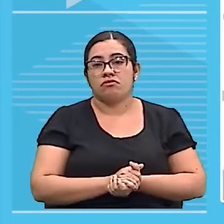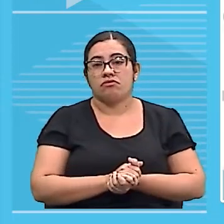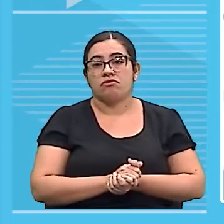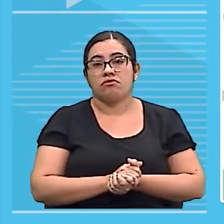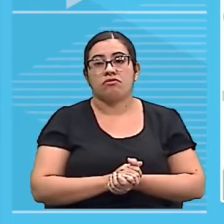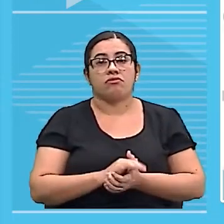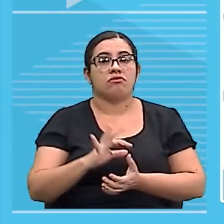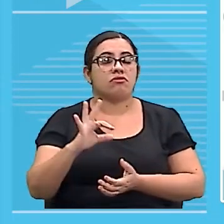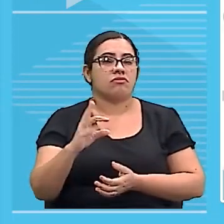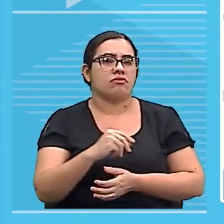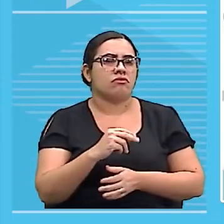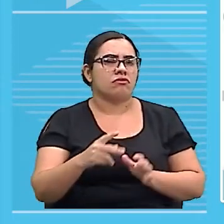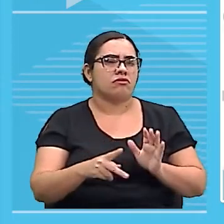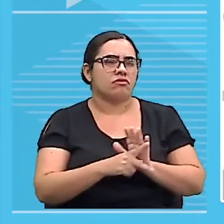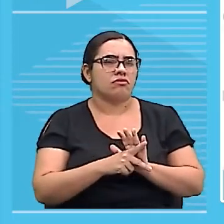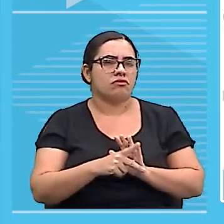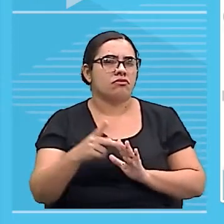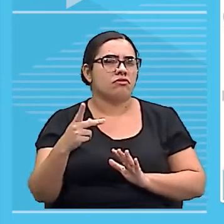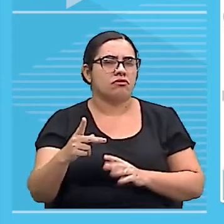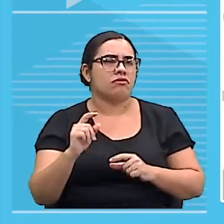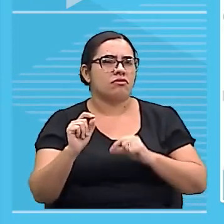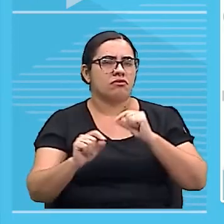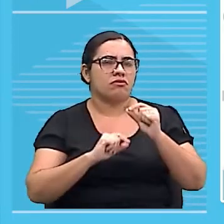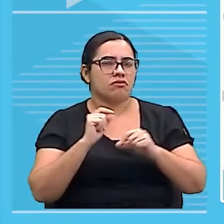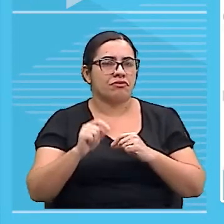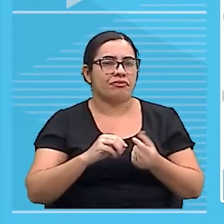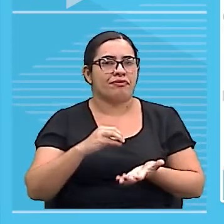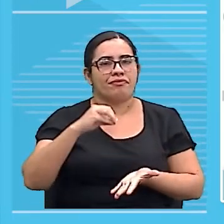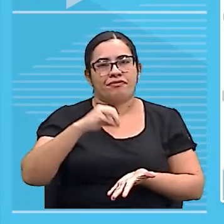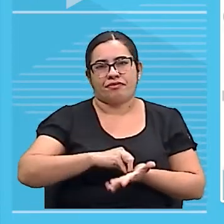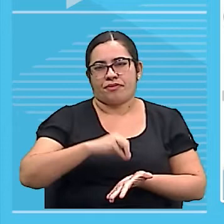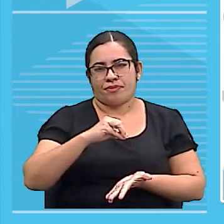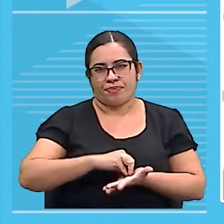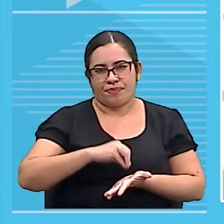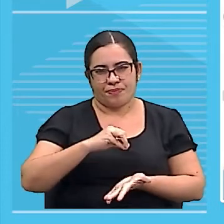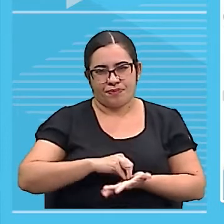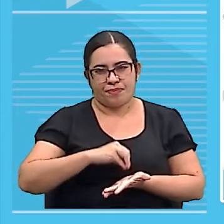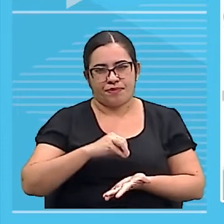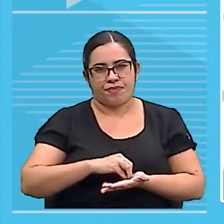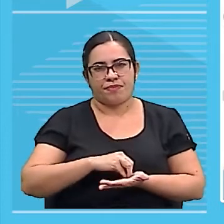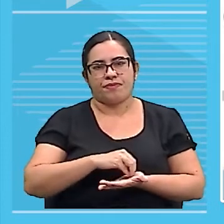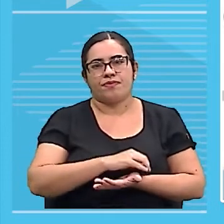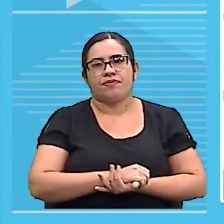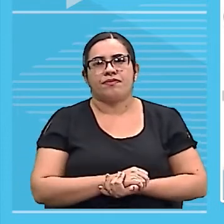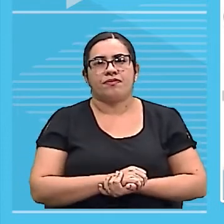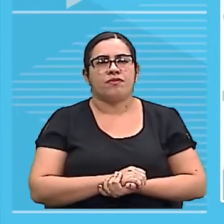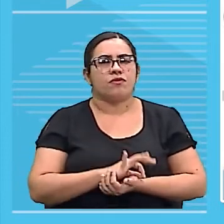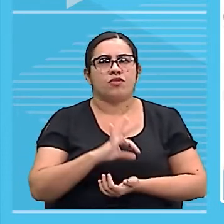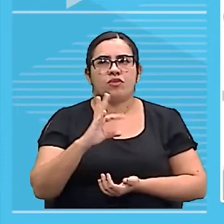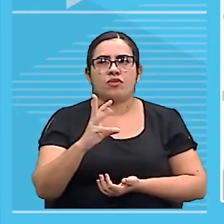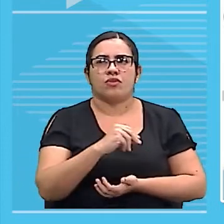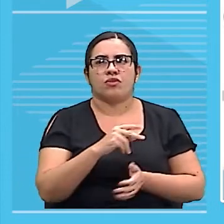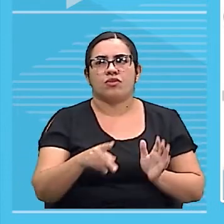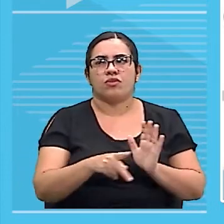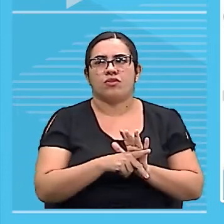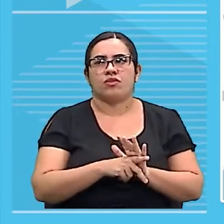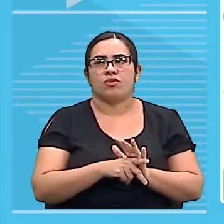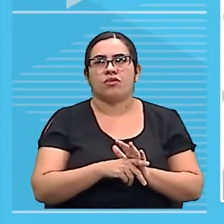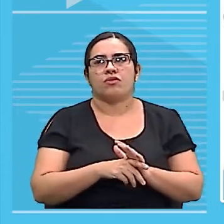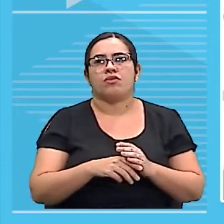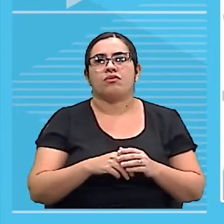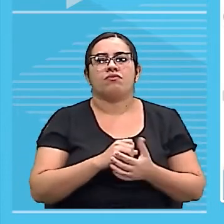e todo circuito deixará de funcionar em todo o